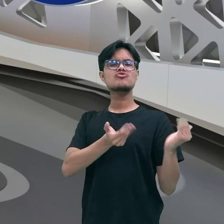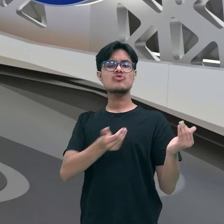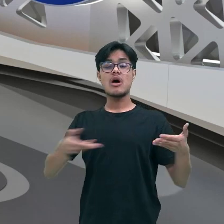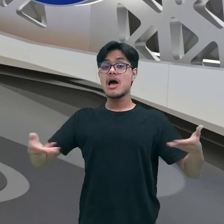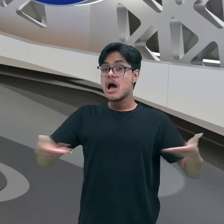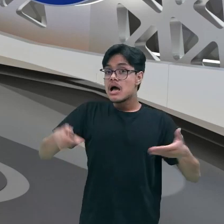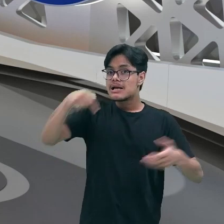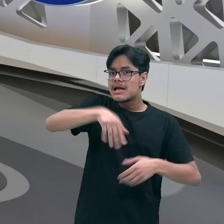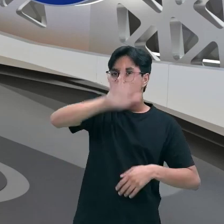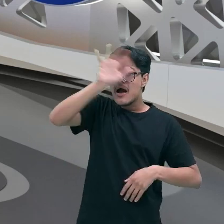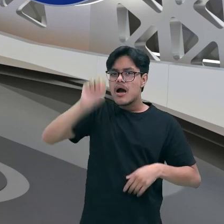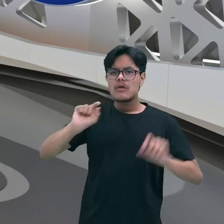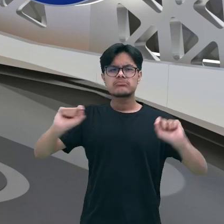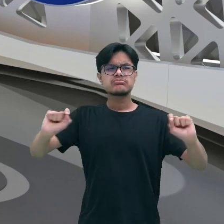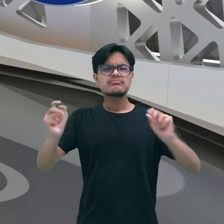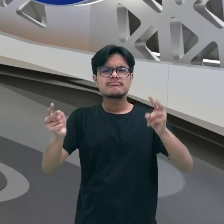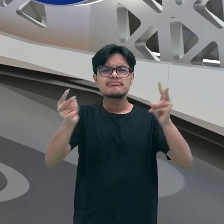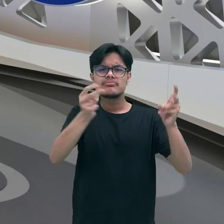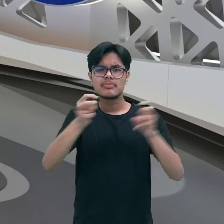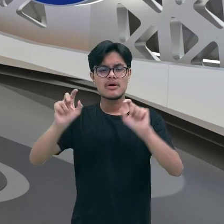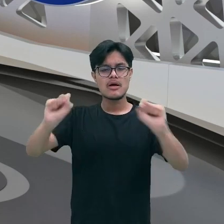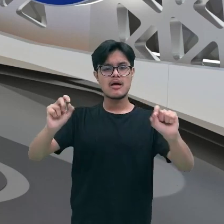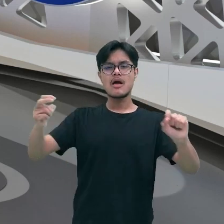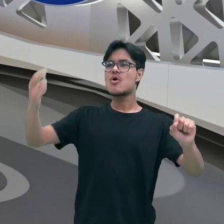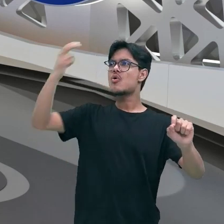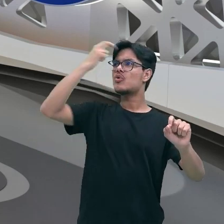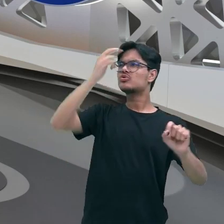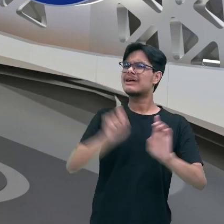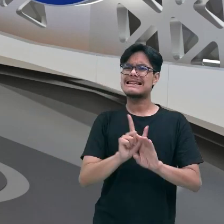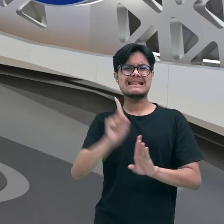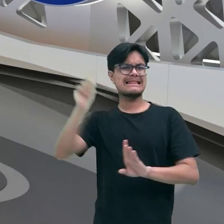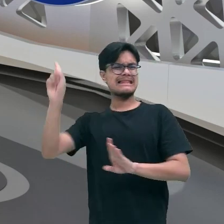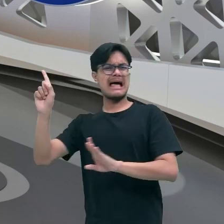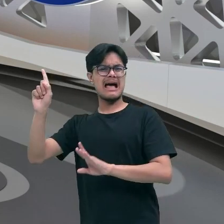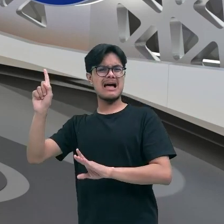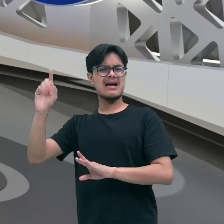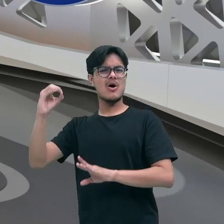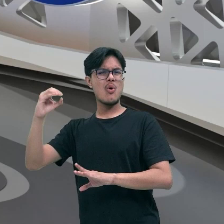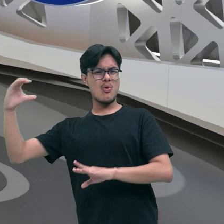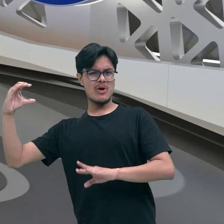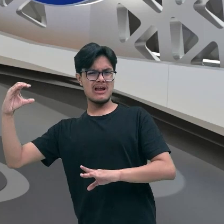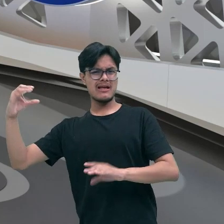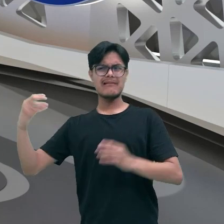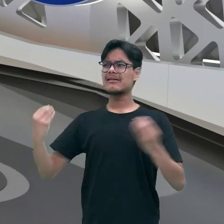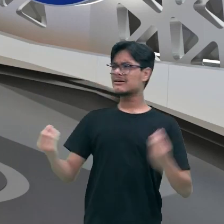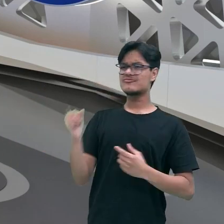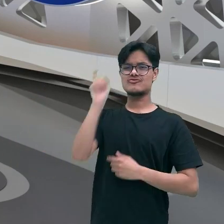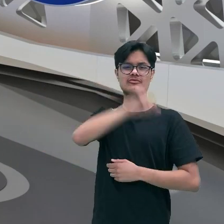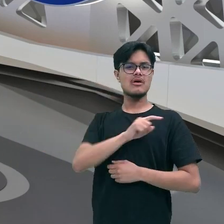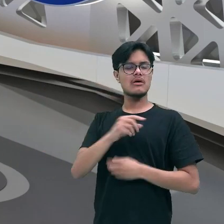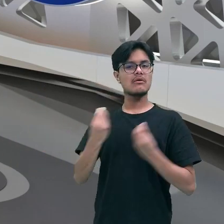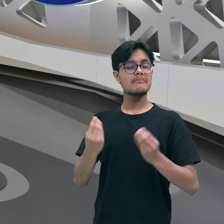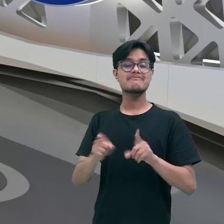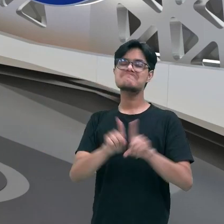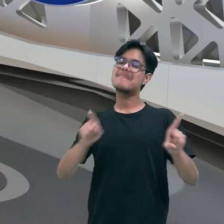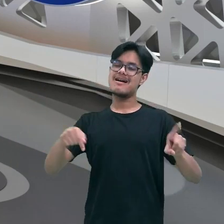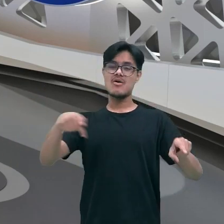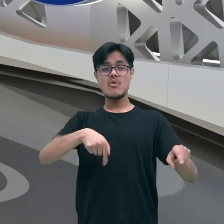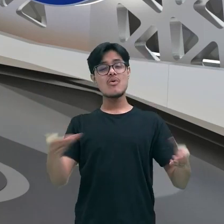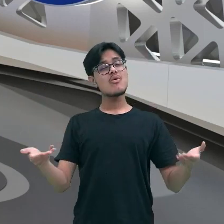região amazônica identificando-se com a cultura lá da Coreia, seria algo difícil de imaginar, mas que hoje em dia